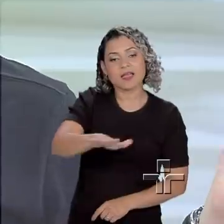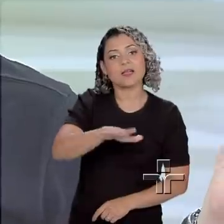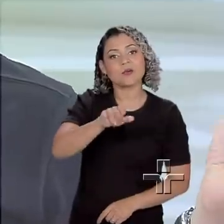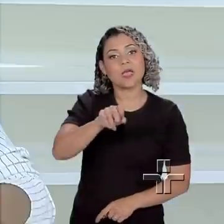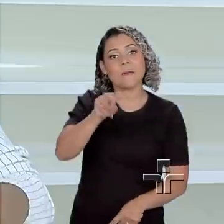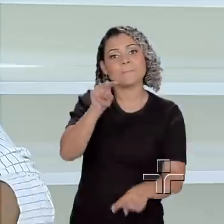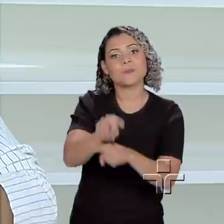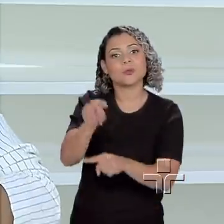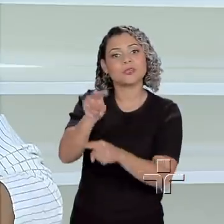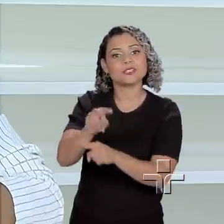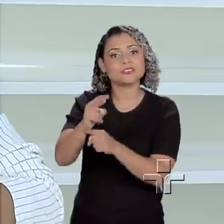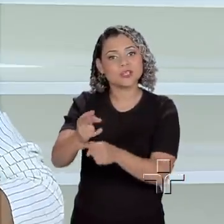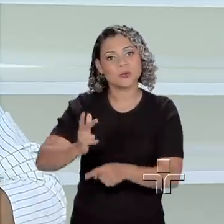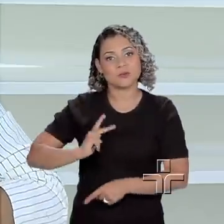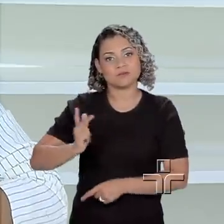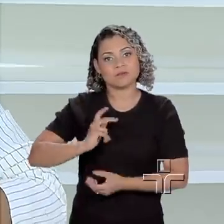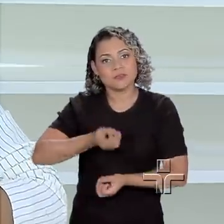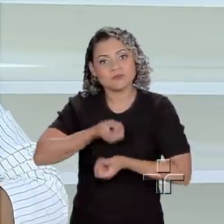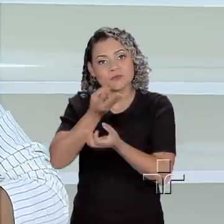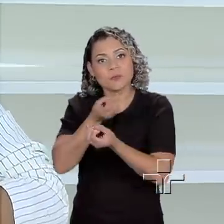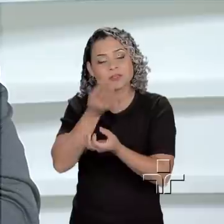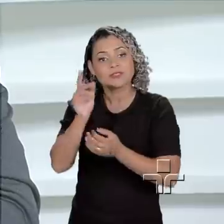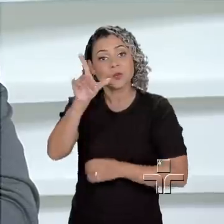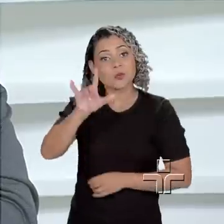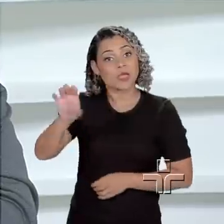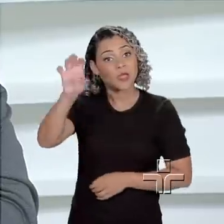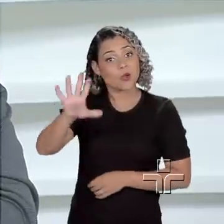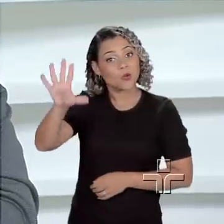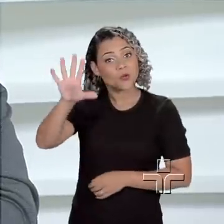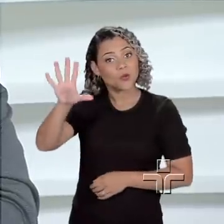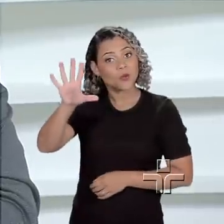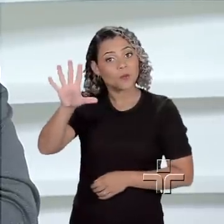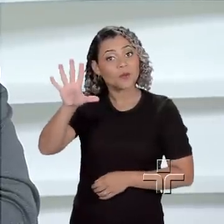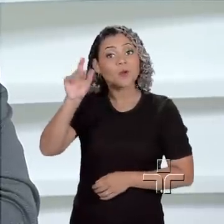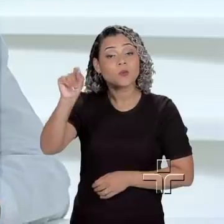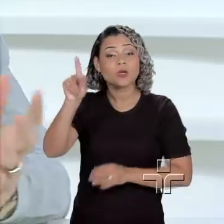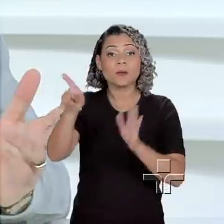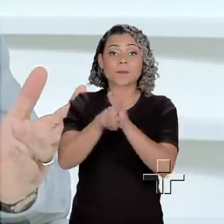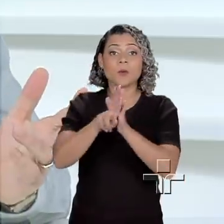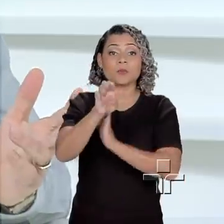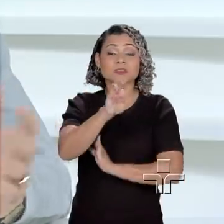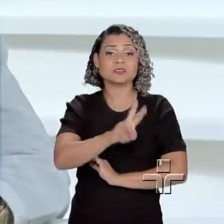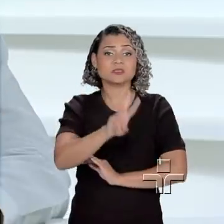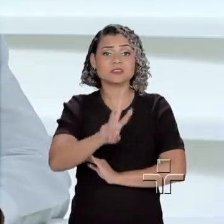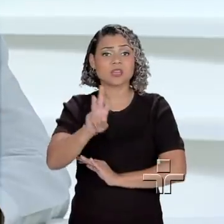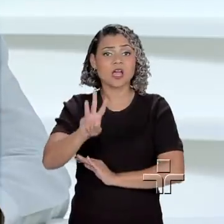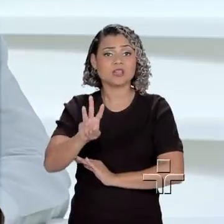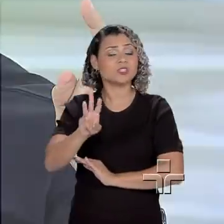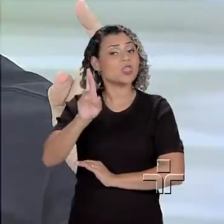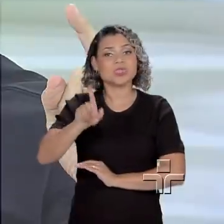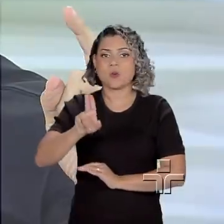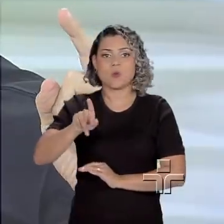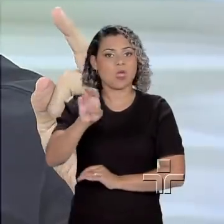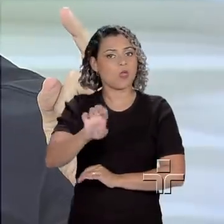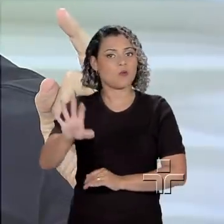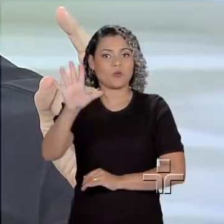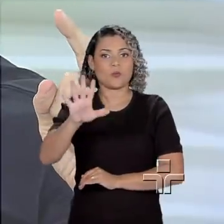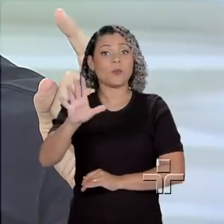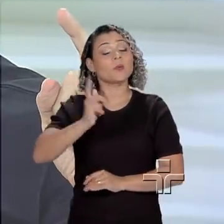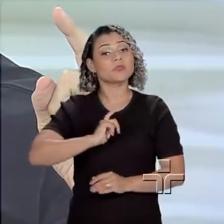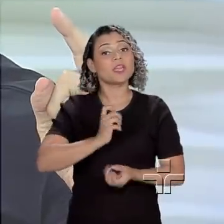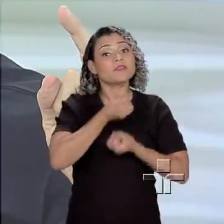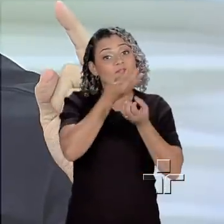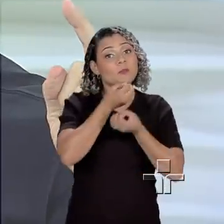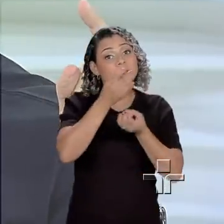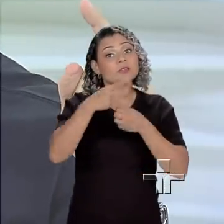de Proteção de Dados Pessoais da Europa, ela se aplica a sites não europeus que tenham dados de europeus dentro do